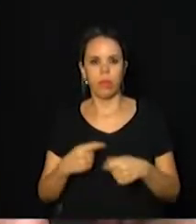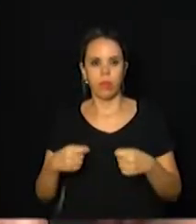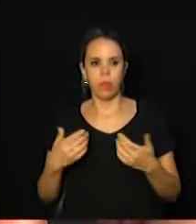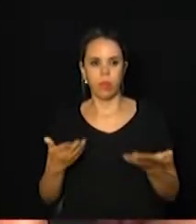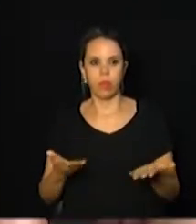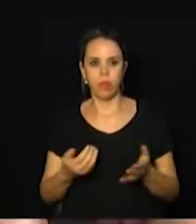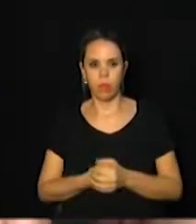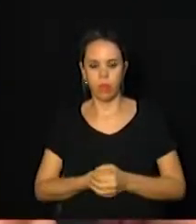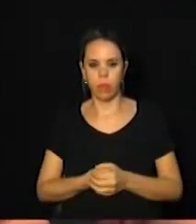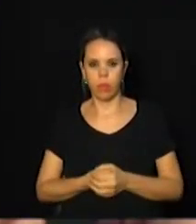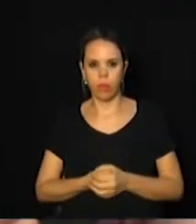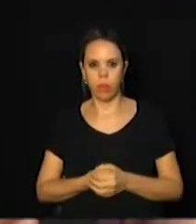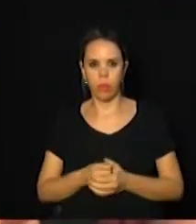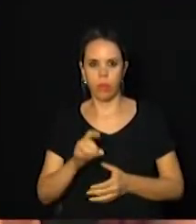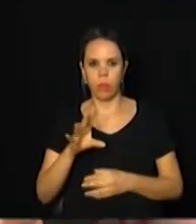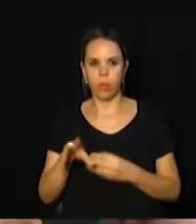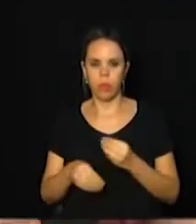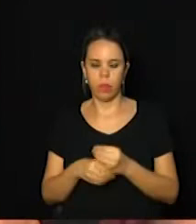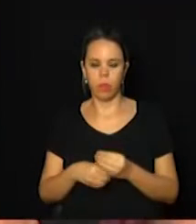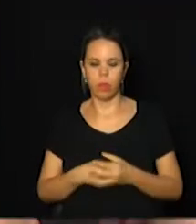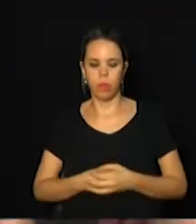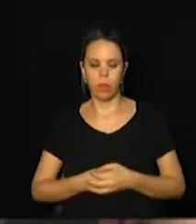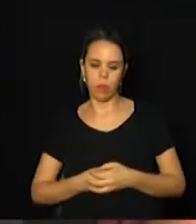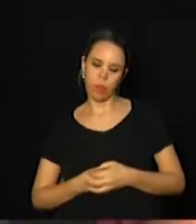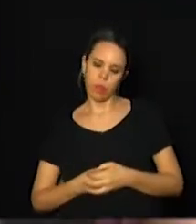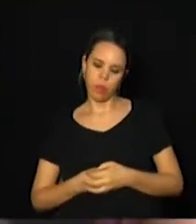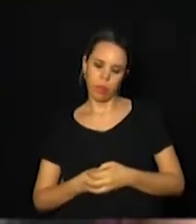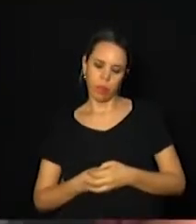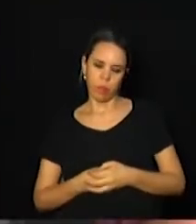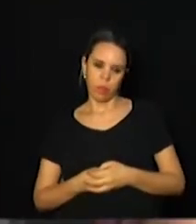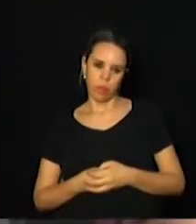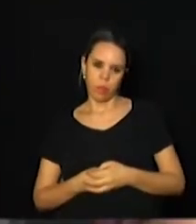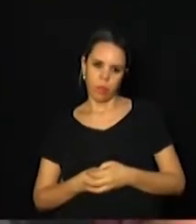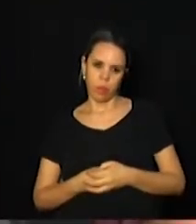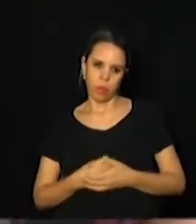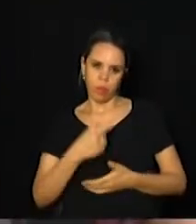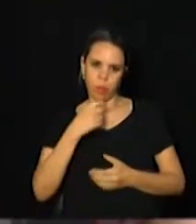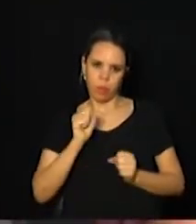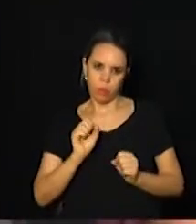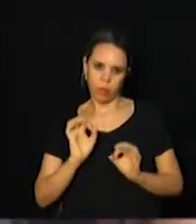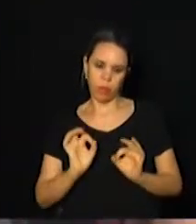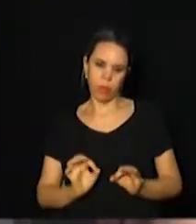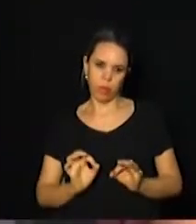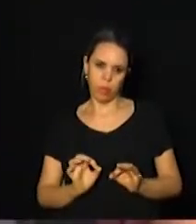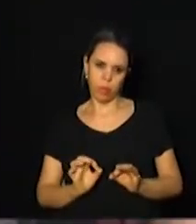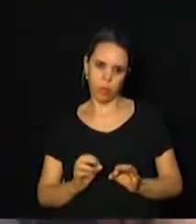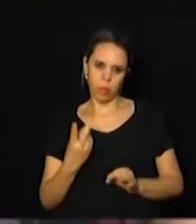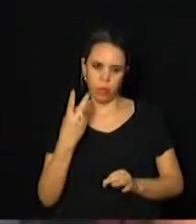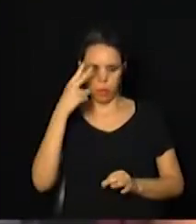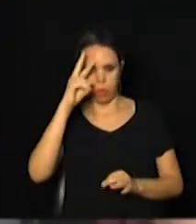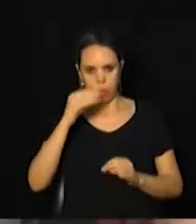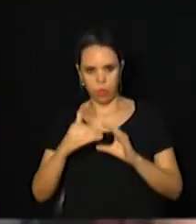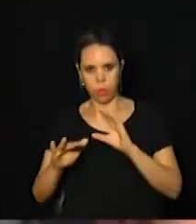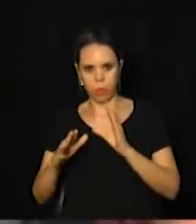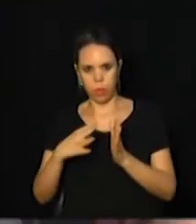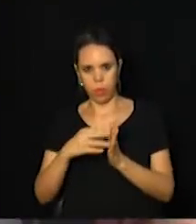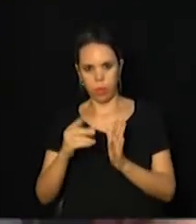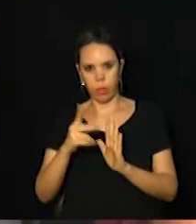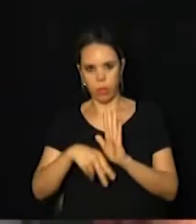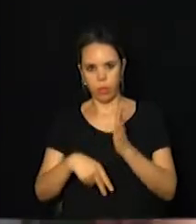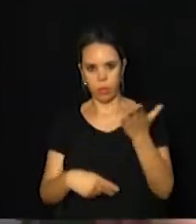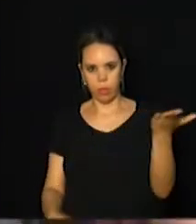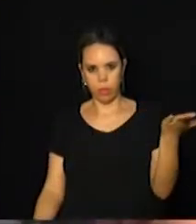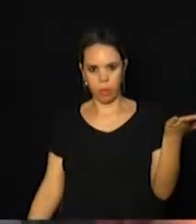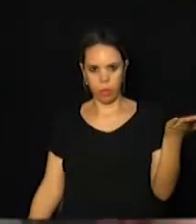precisar ir que só cumprimentar a falar do hotel e eu com certeza aí no máximo dois dias tô mandando uma cópia de projeto